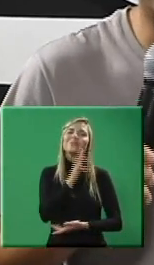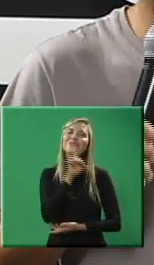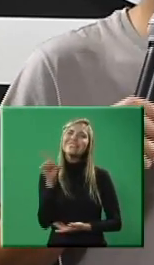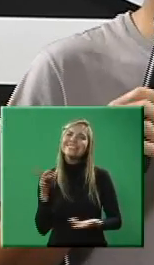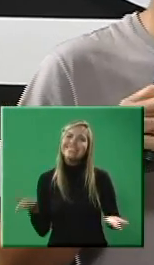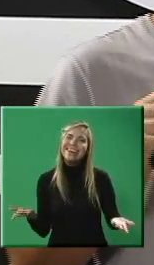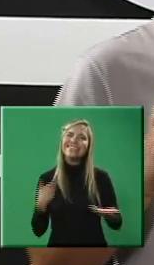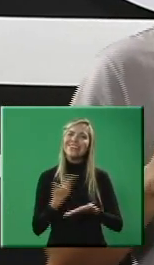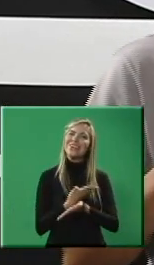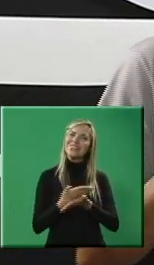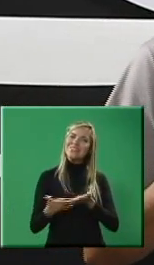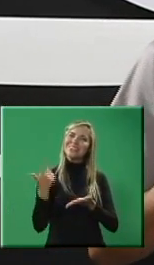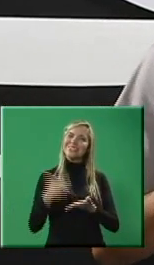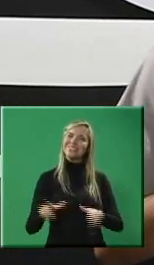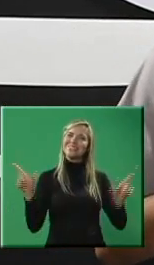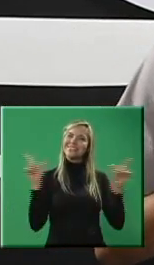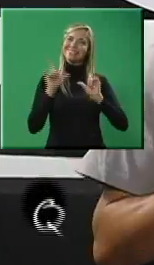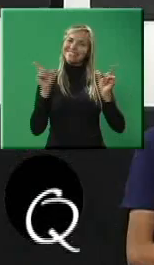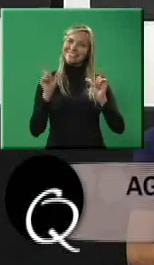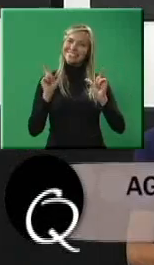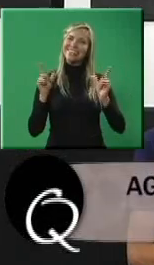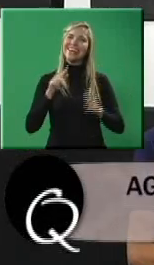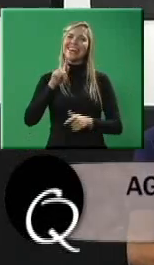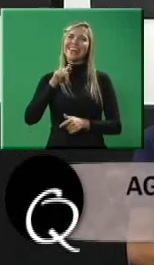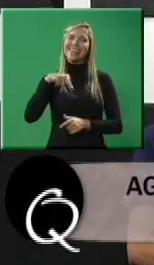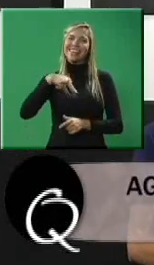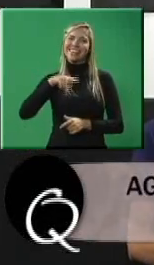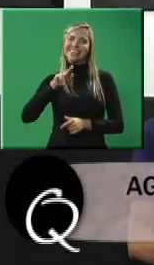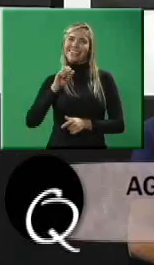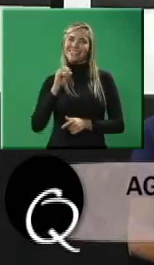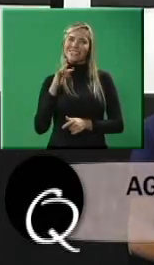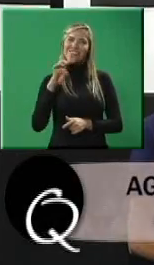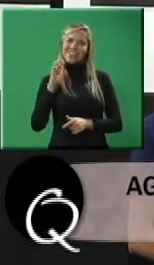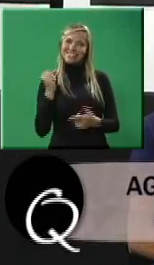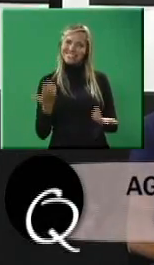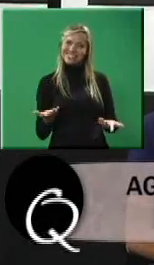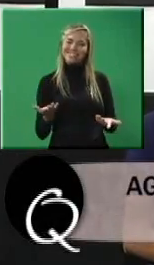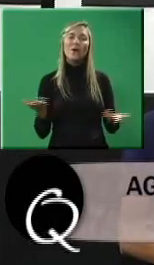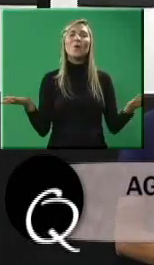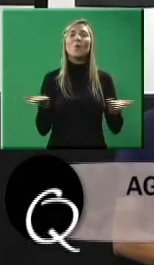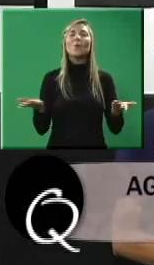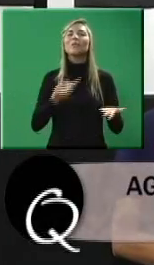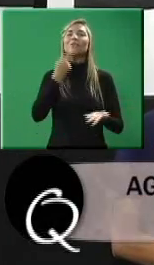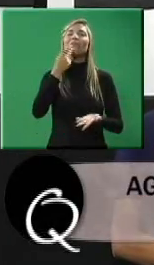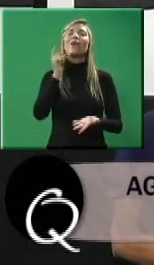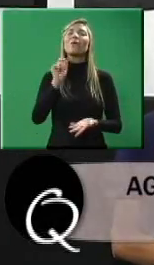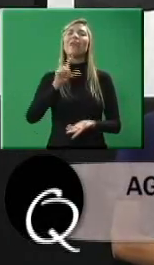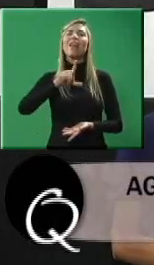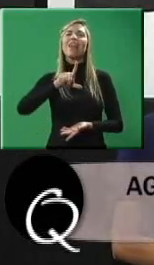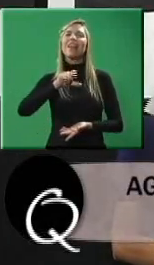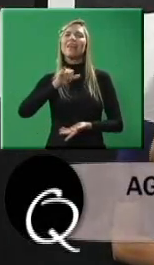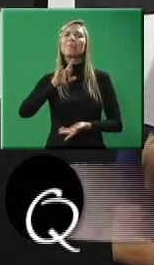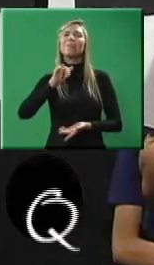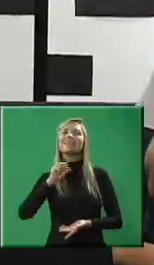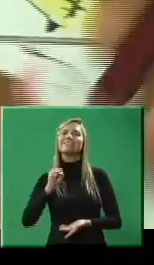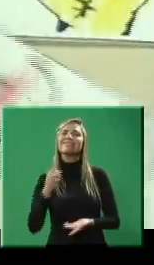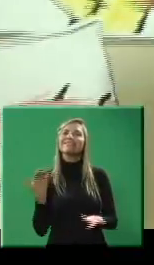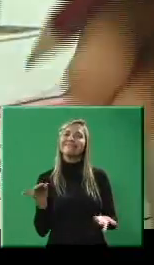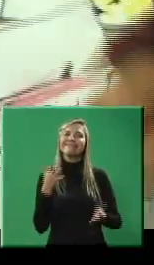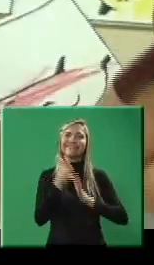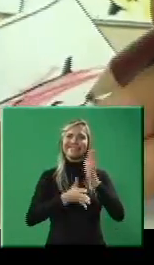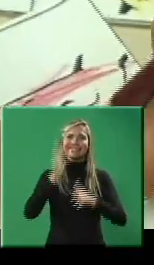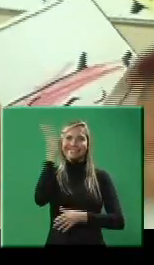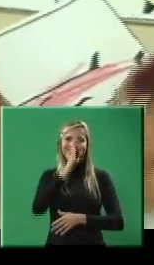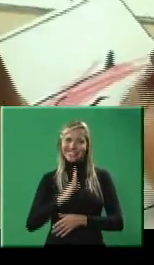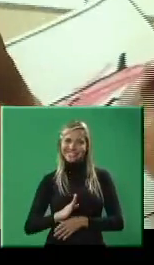dia! Está começando mais um programa Questões. Vamos falar hoje sobre a língua brasileira de sinais, a Libras.